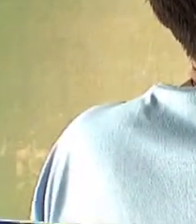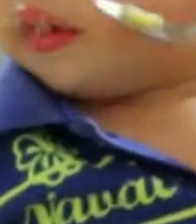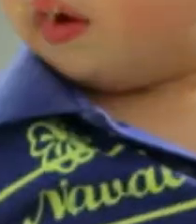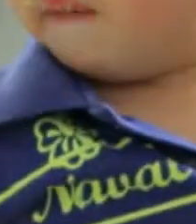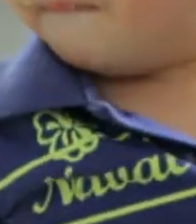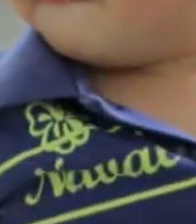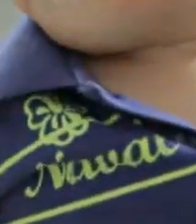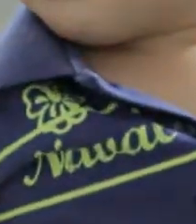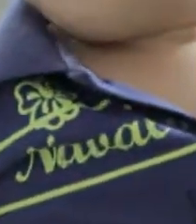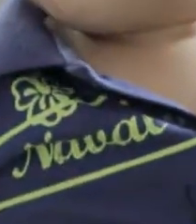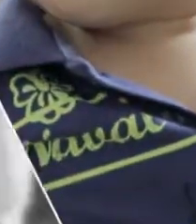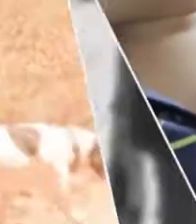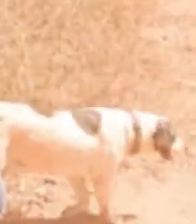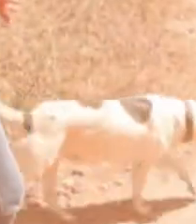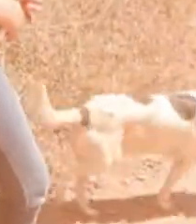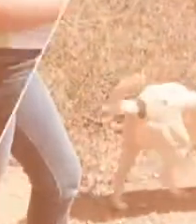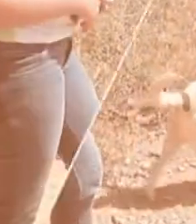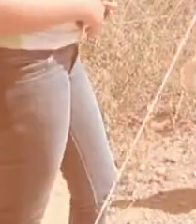Música